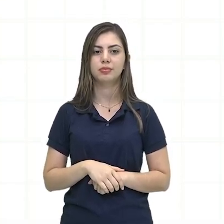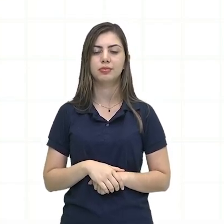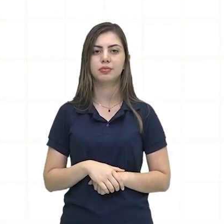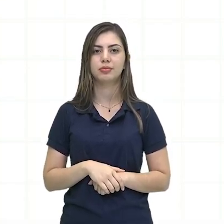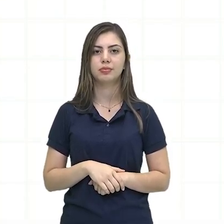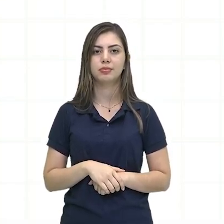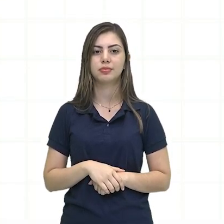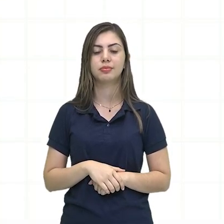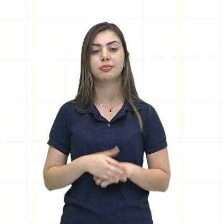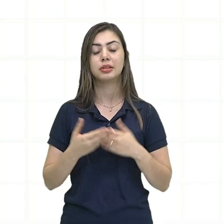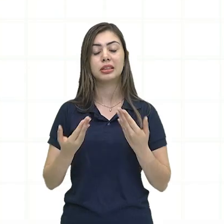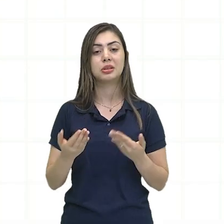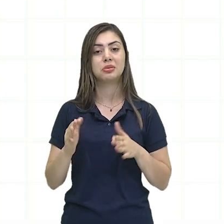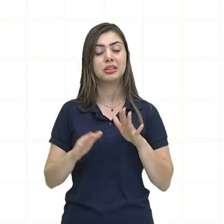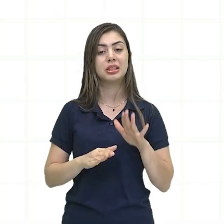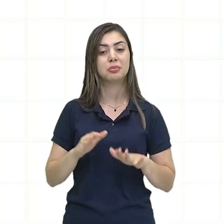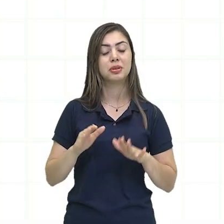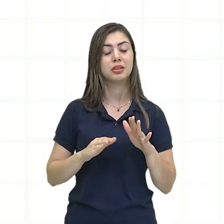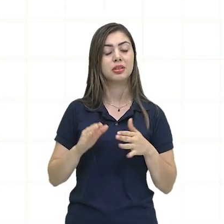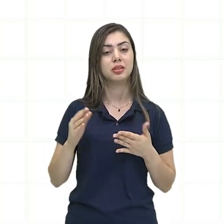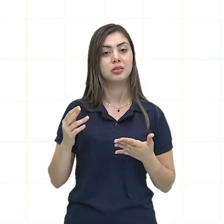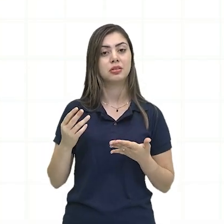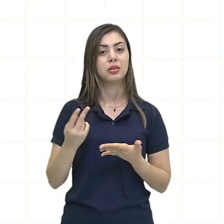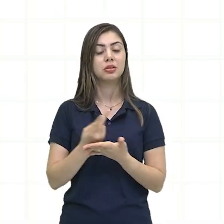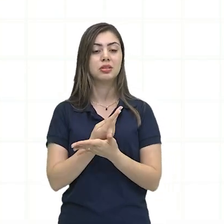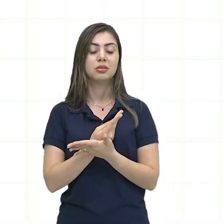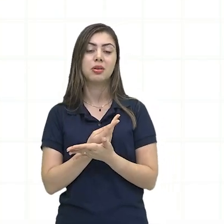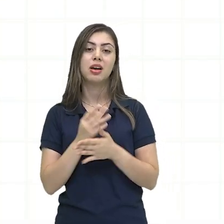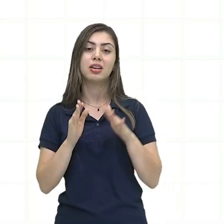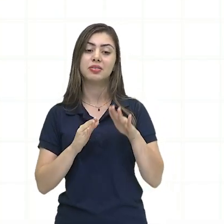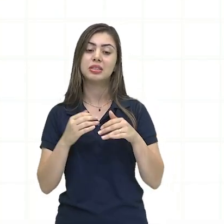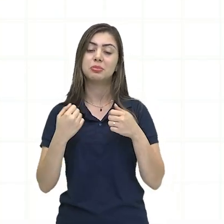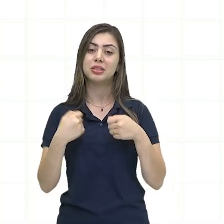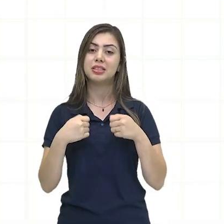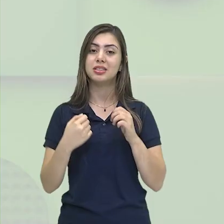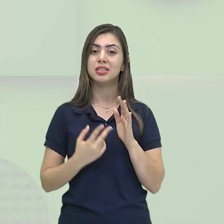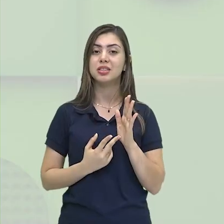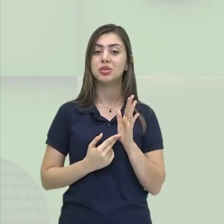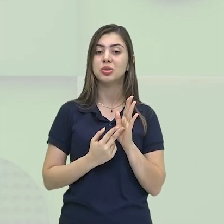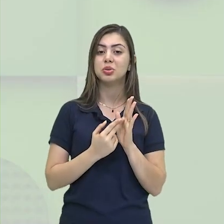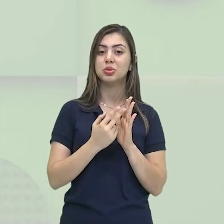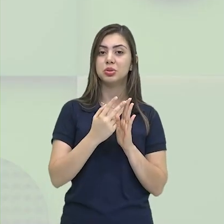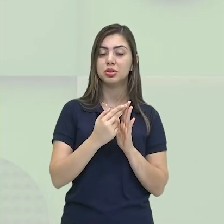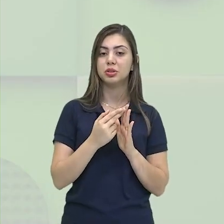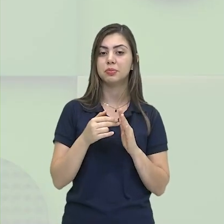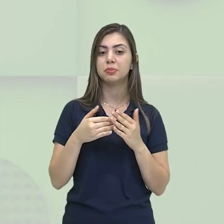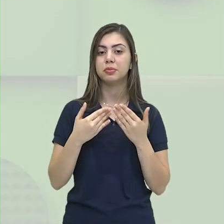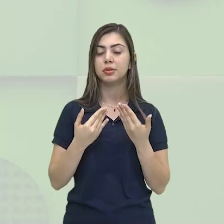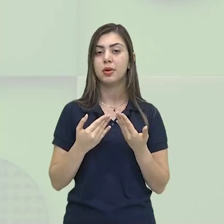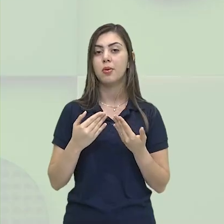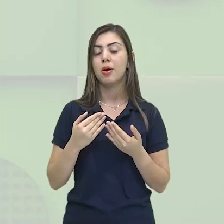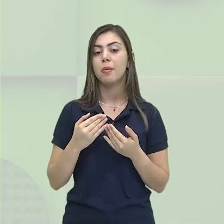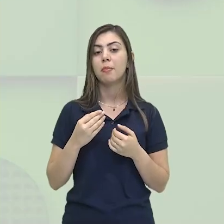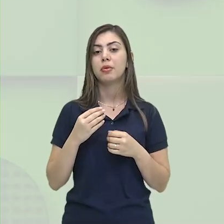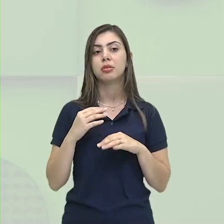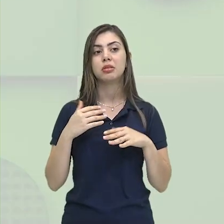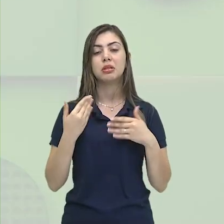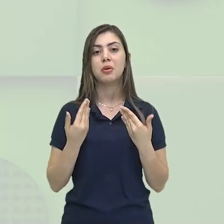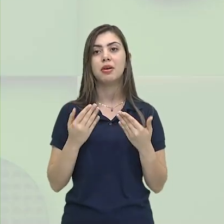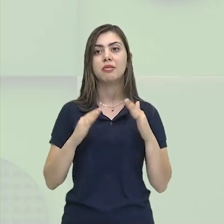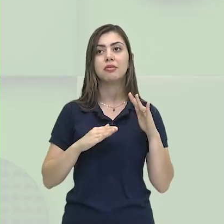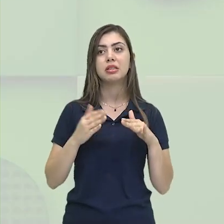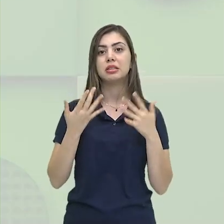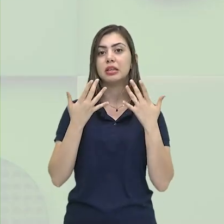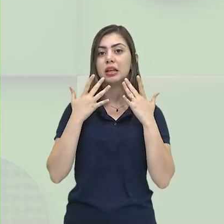E aí, dependendo do caso, só intervenção cirúrgica. E essa condição ocorre, né,